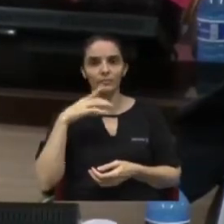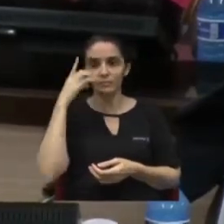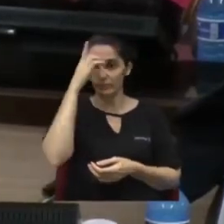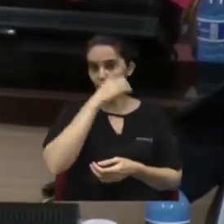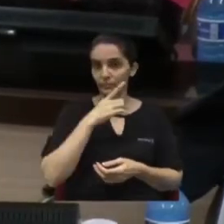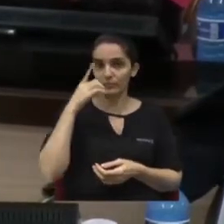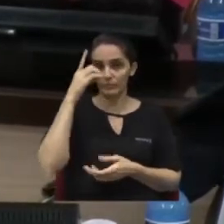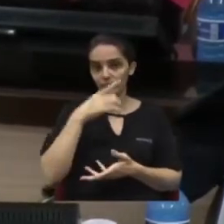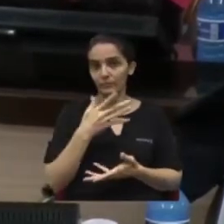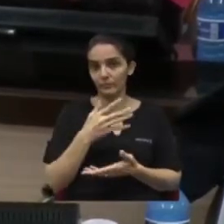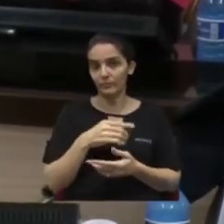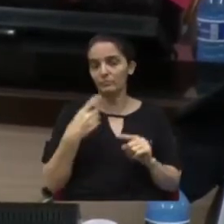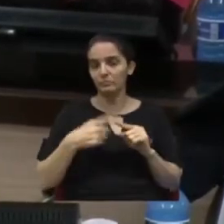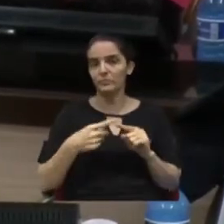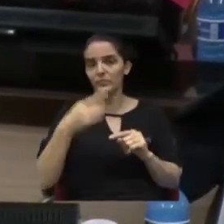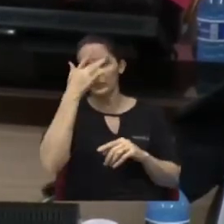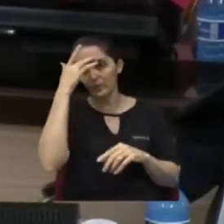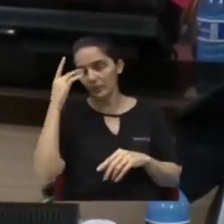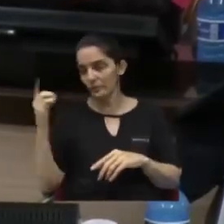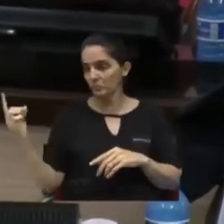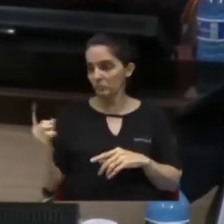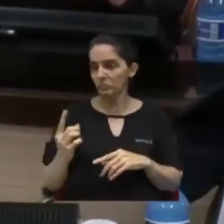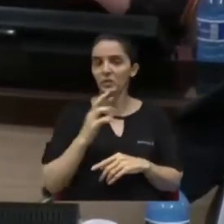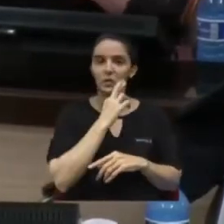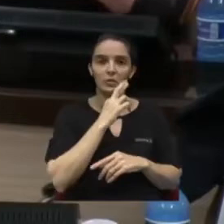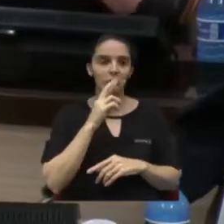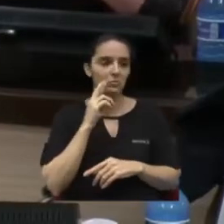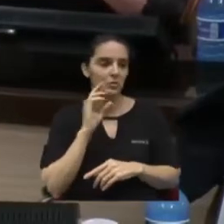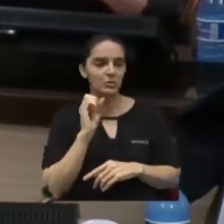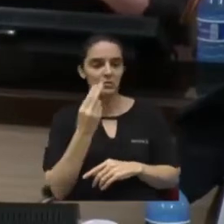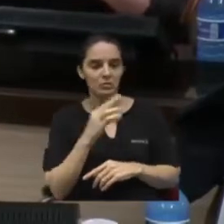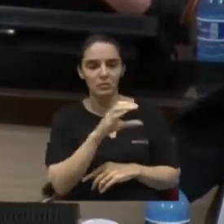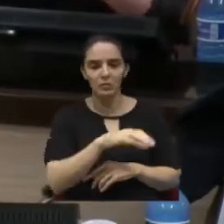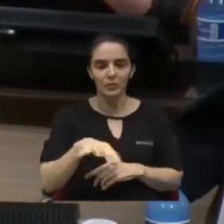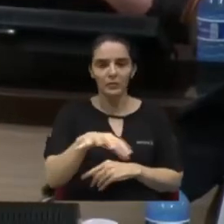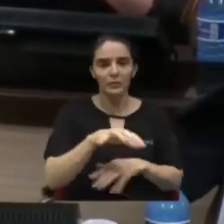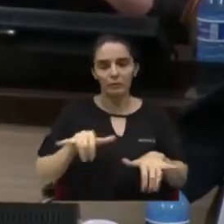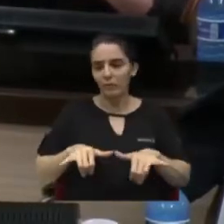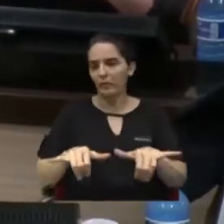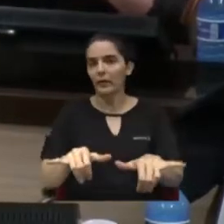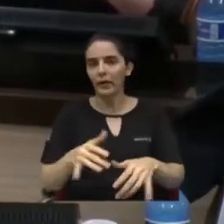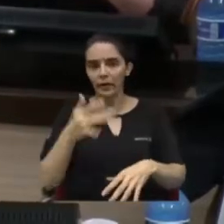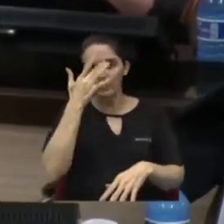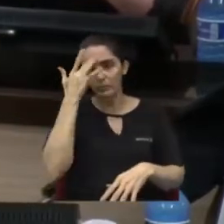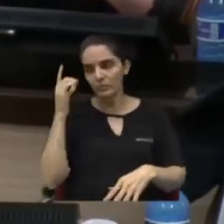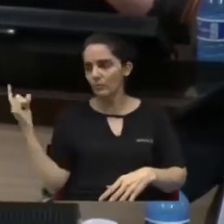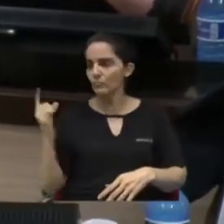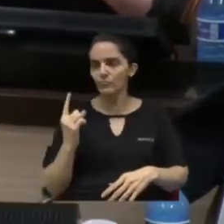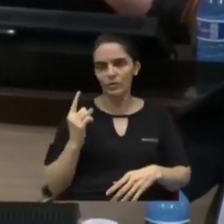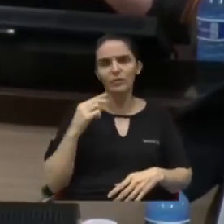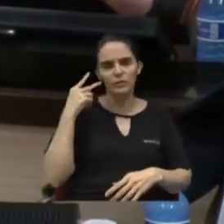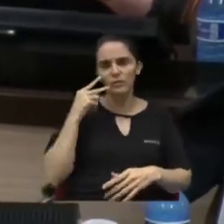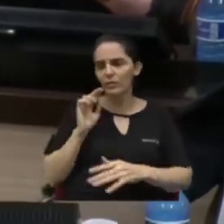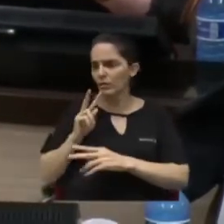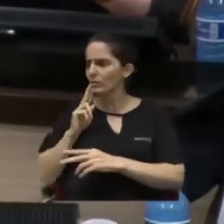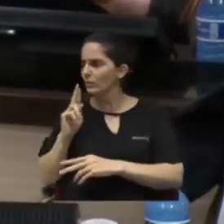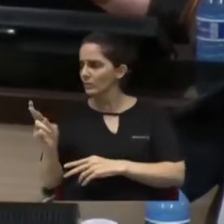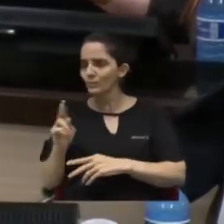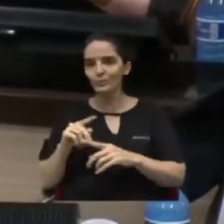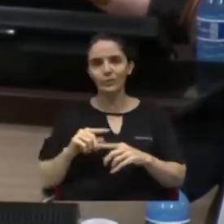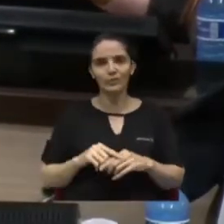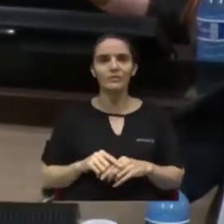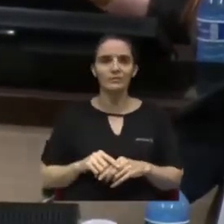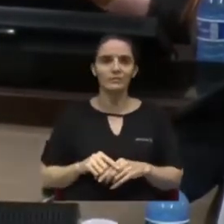alguém para a gente numa praça, para a gente num restaurante, para a gente no supermercado. Então, para a gente ter essa informação, fica a